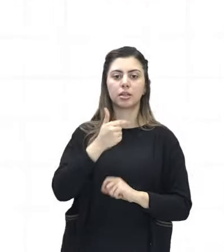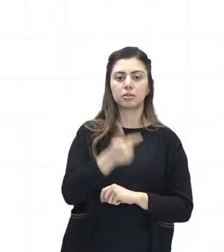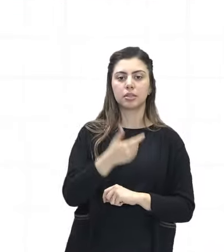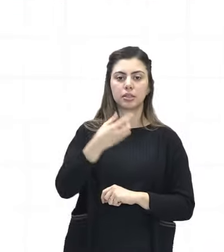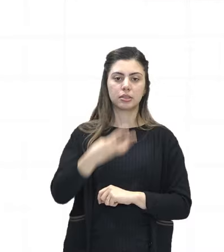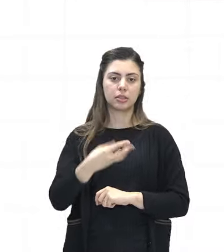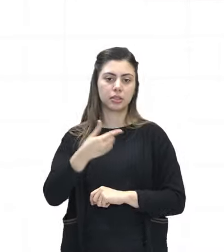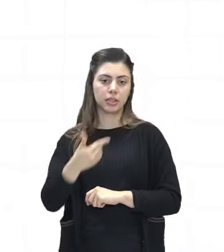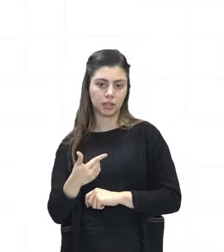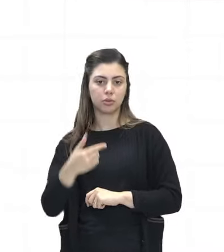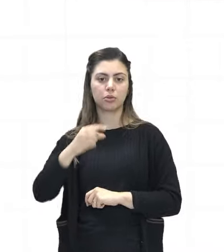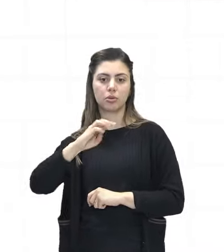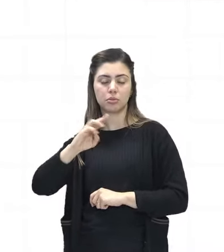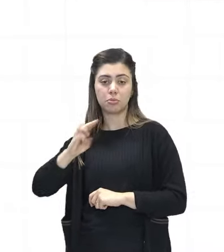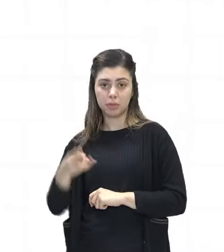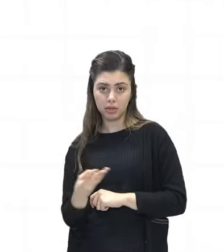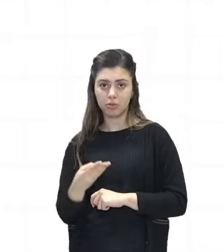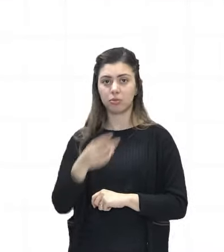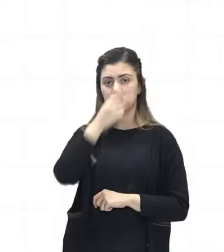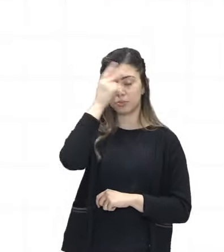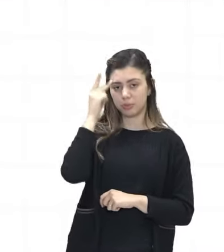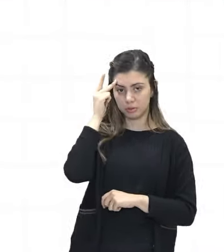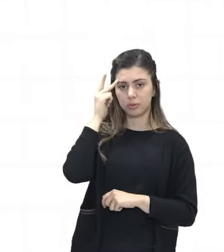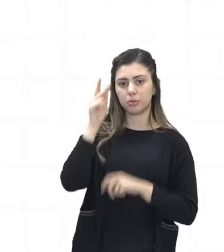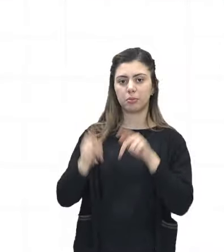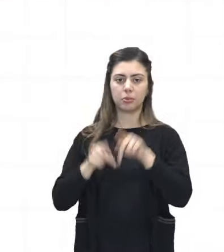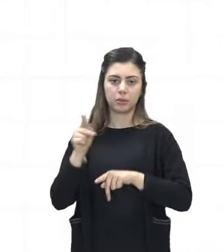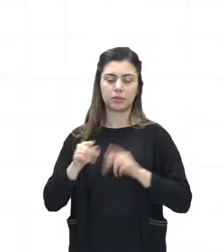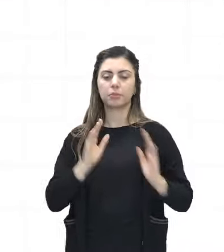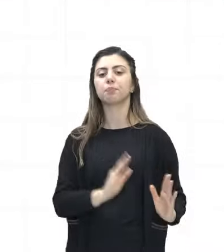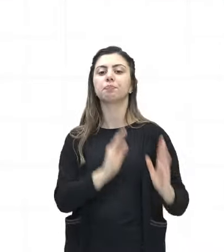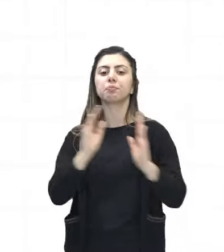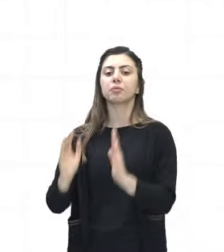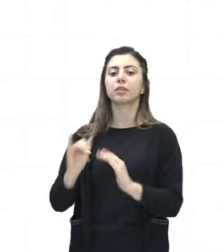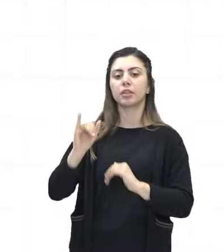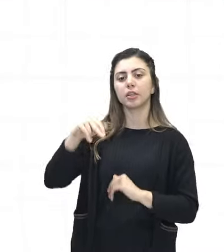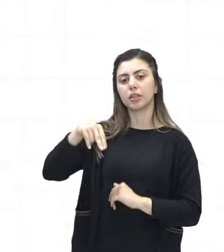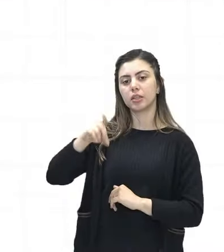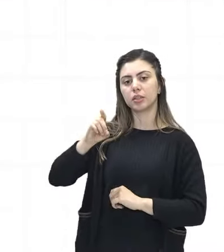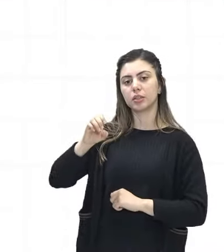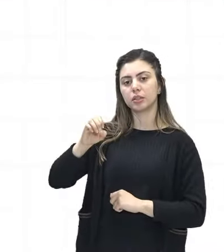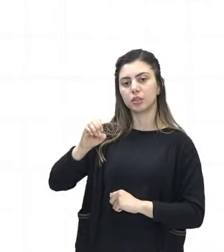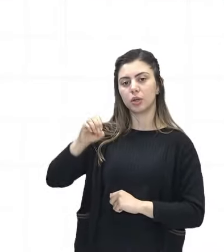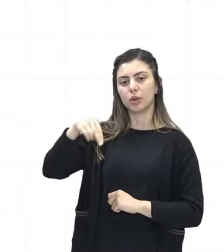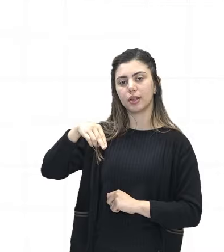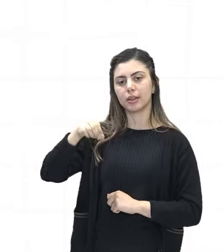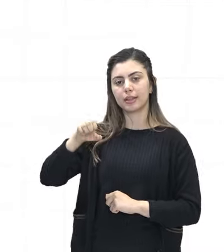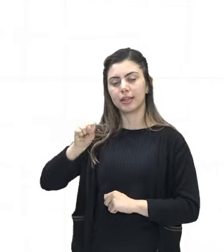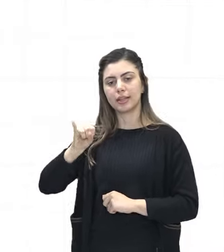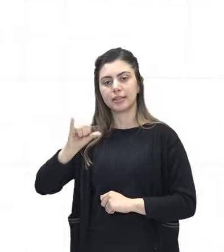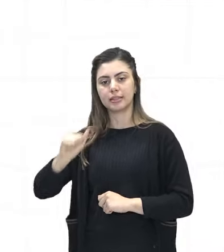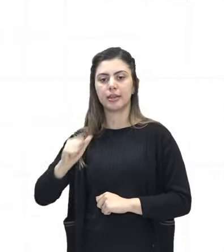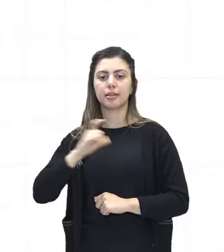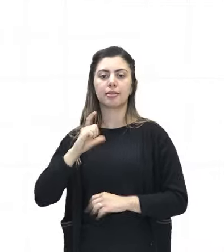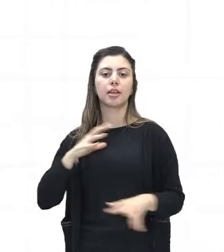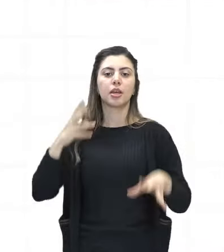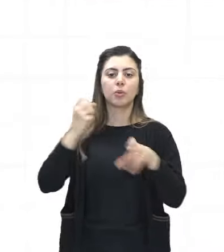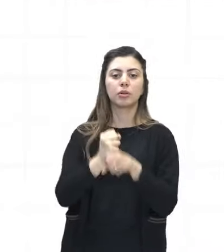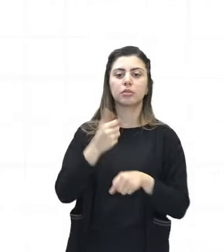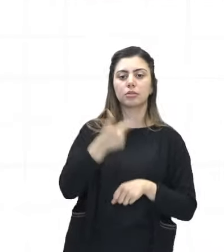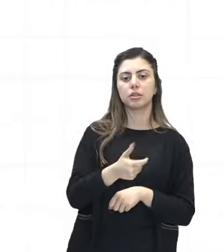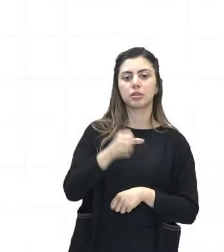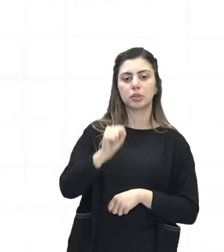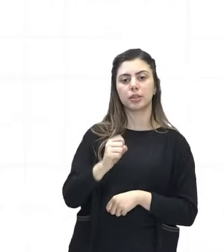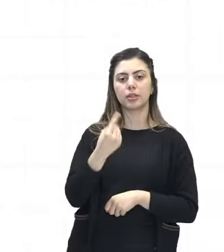milhões de habitantes naquele país nesse país temos também a Indonésia com um pouco mais de 281